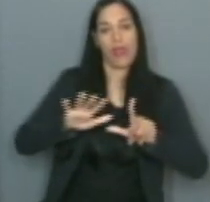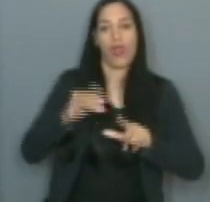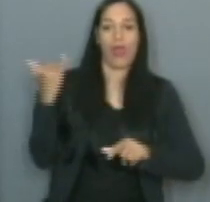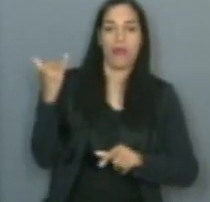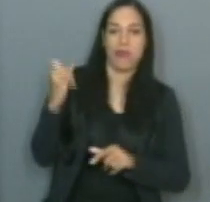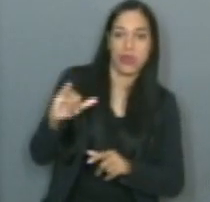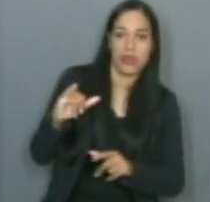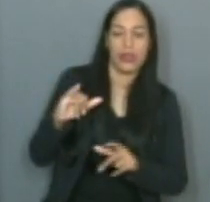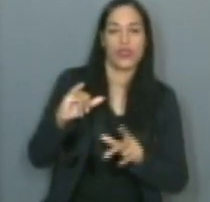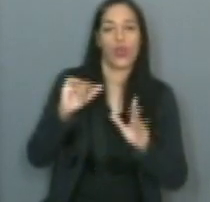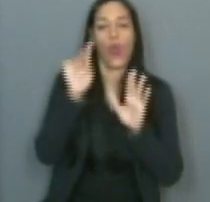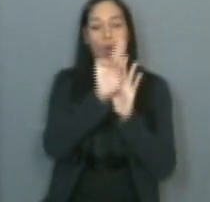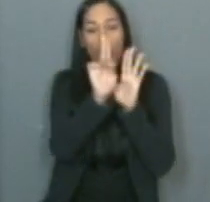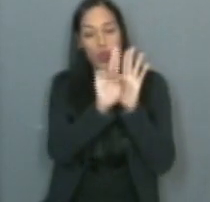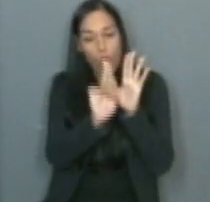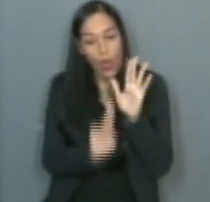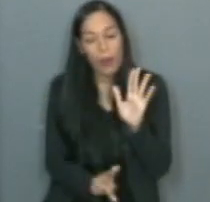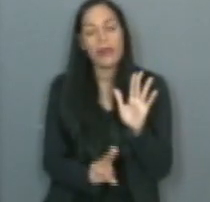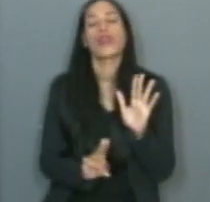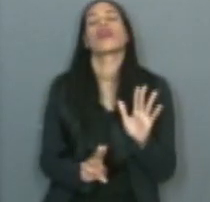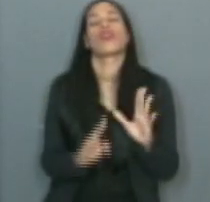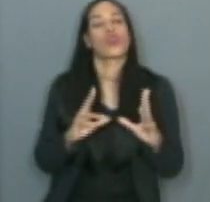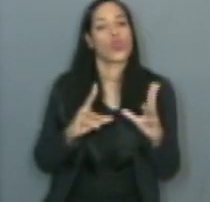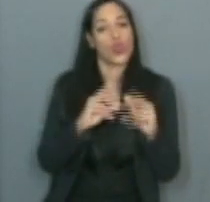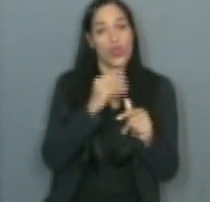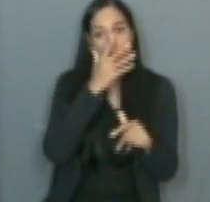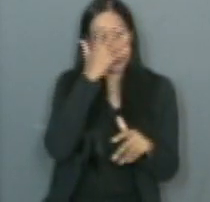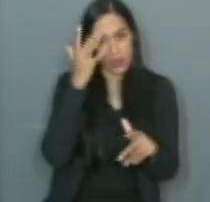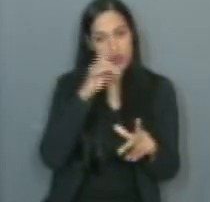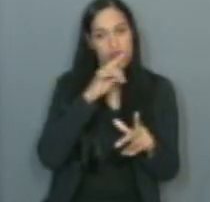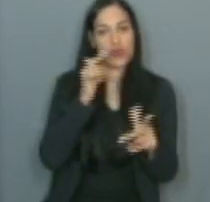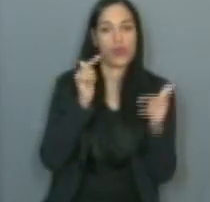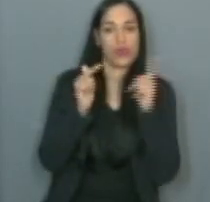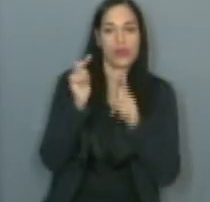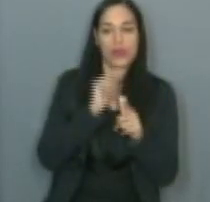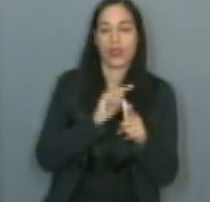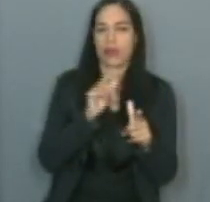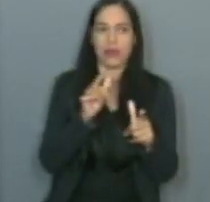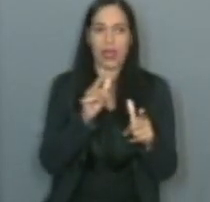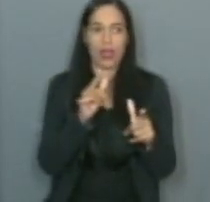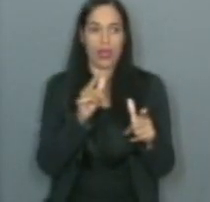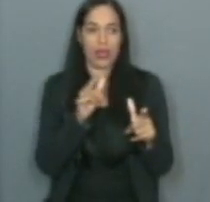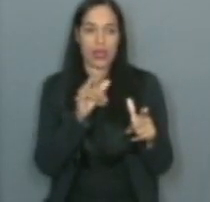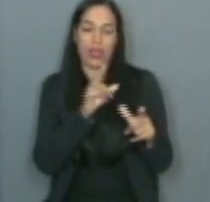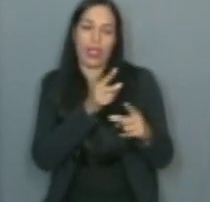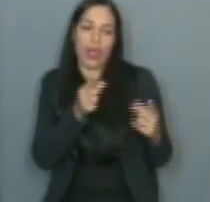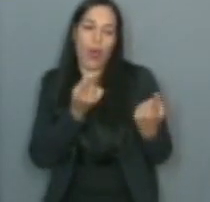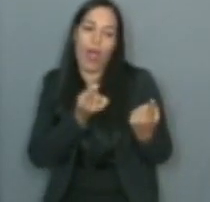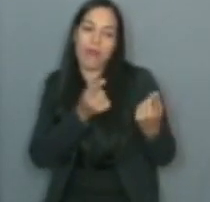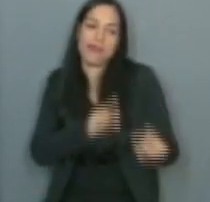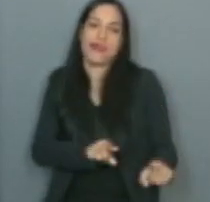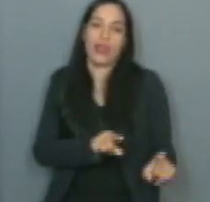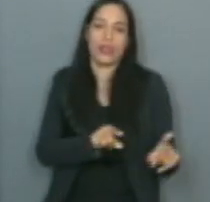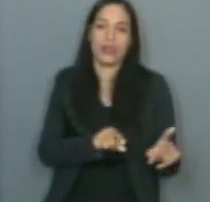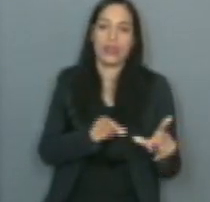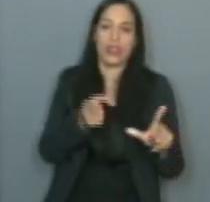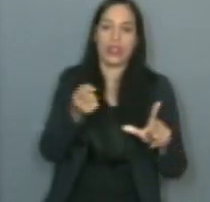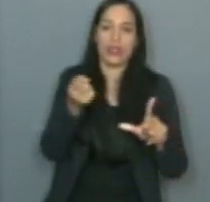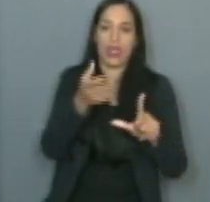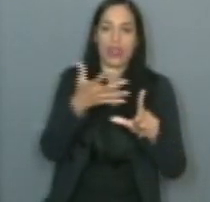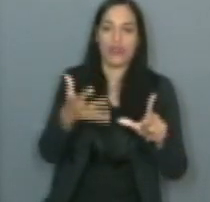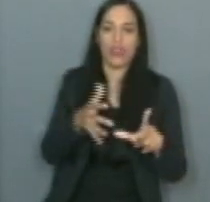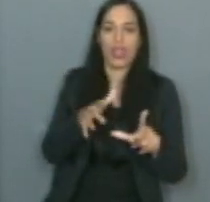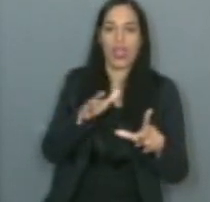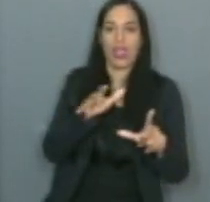os beneficiados, isso não fere nada a LGBT ou LGPD, como queira. É tanto letra, tanto número,